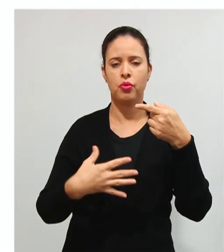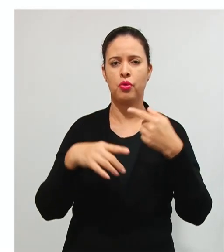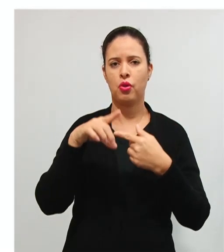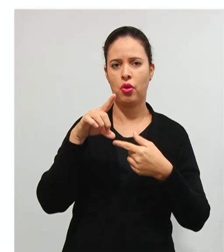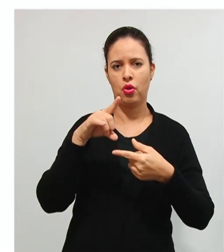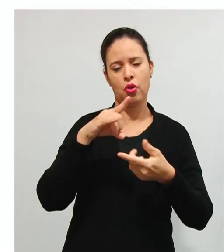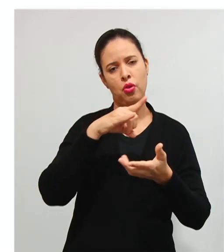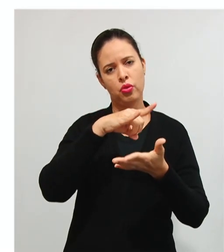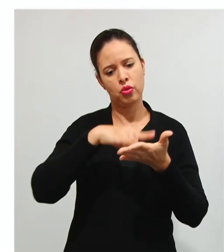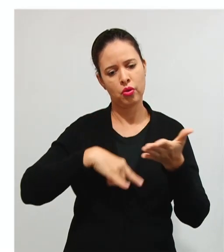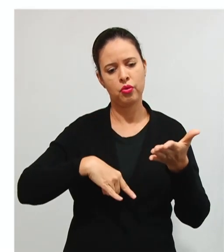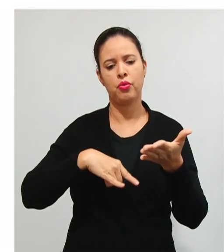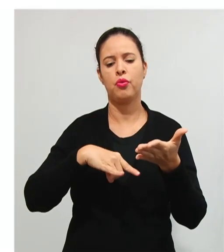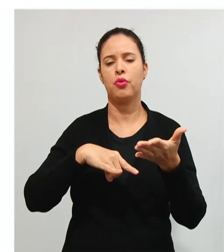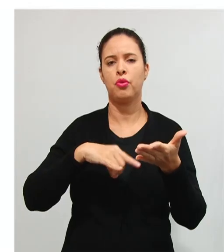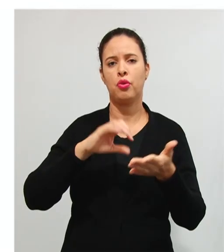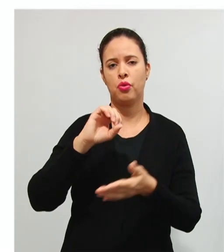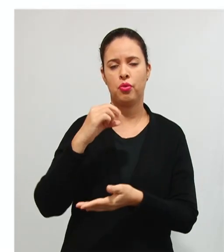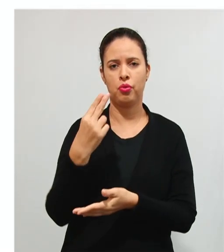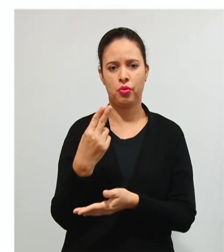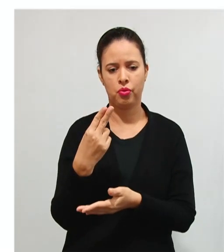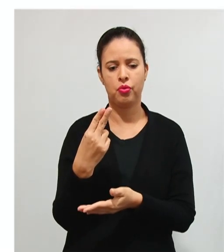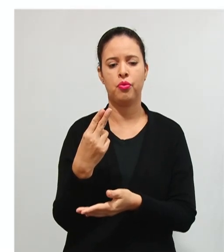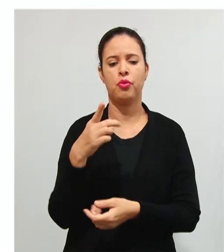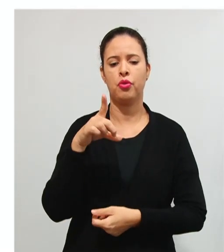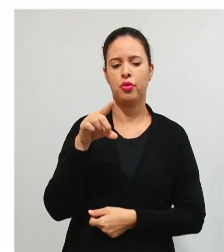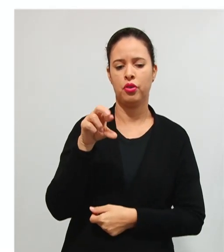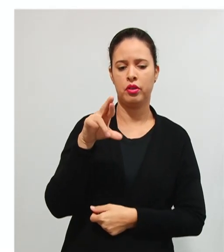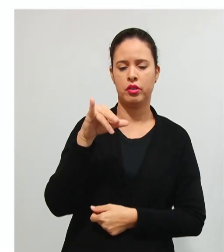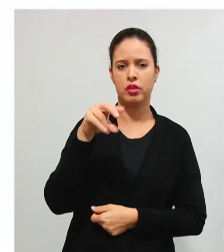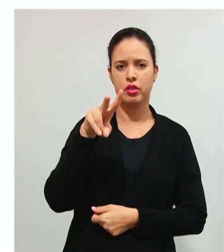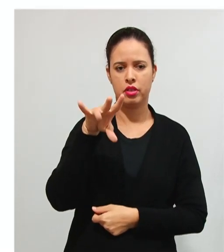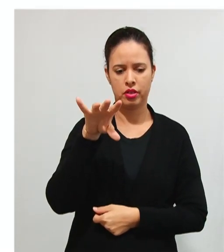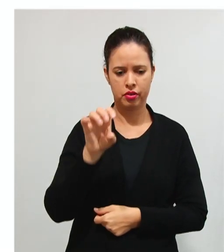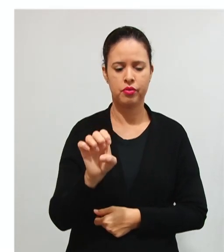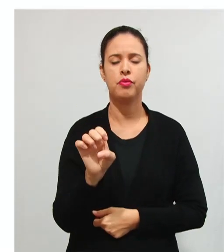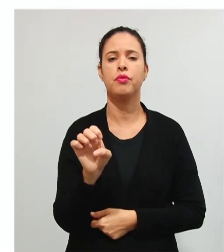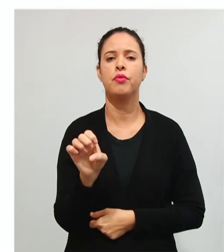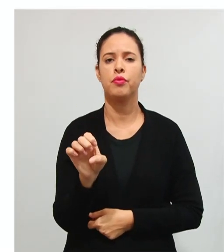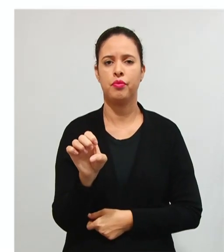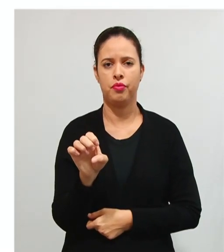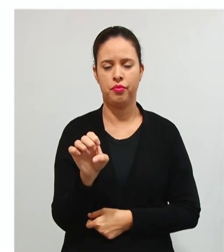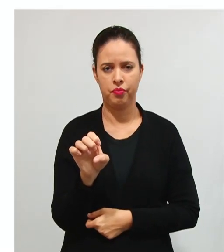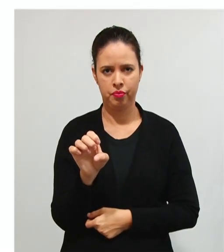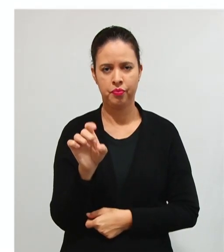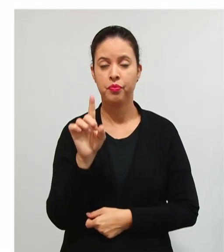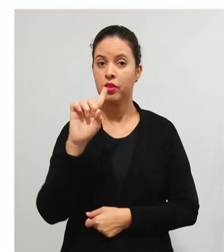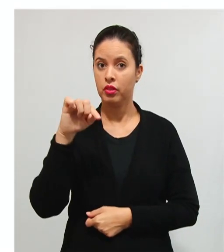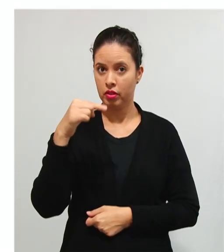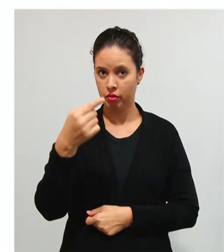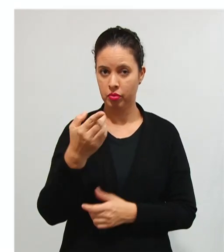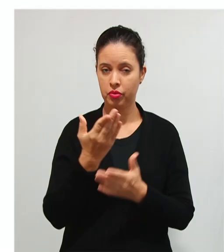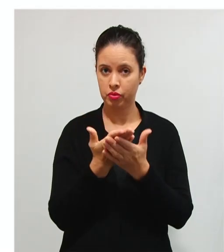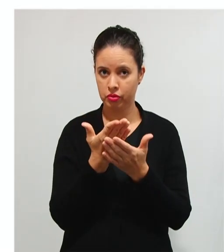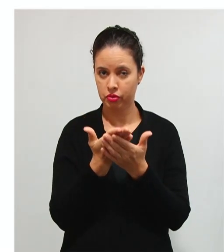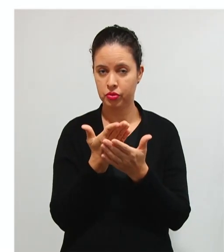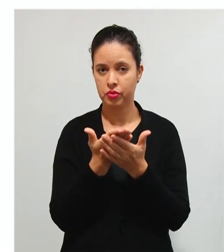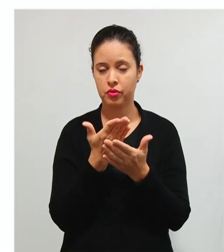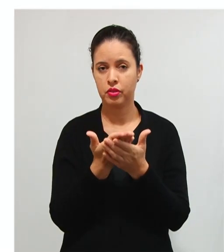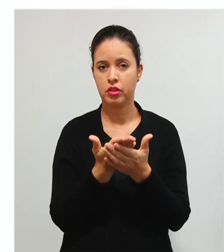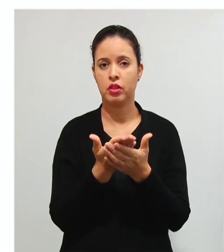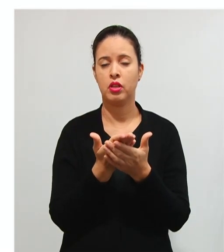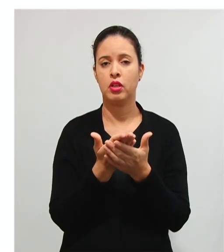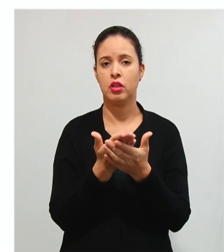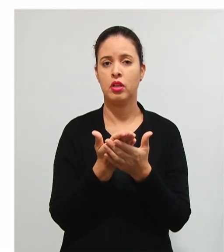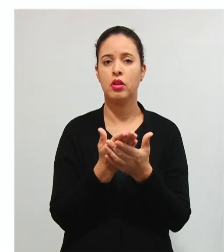Drive, para a produção colaborativa. Isso a gente vai ver essa ferramenta lá no nosso encontro